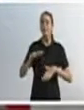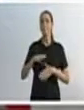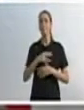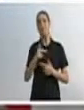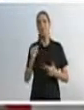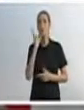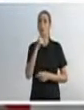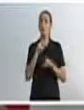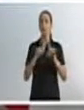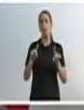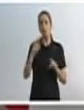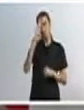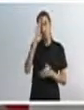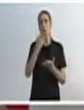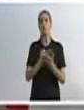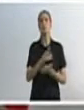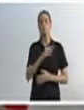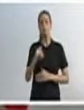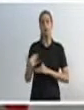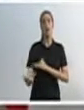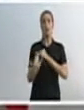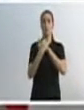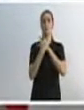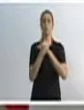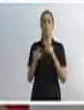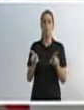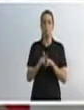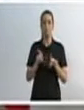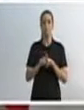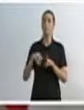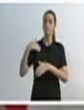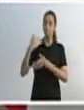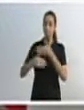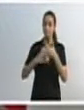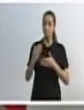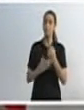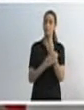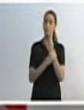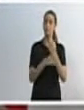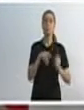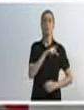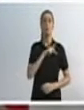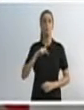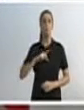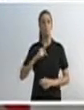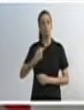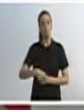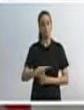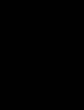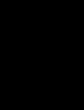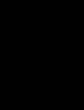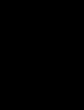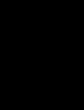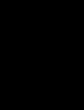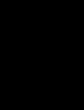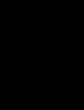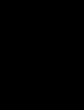sem dúvida nenhuma, nos ajudar na questão do processo da segurança pública no nosso município. Obrigado.